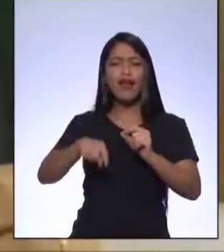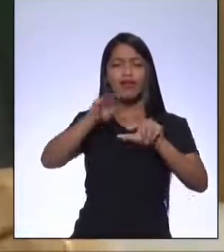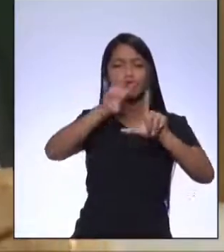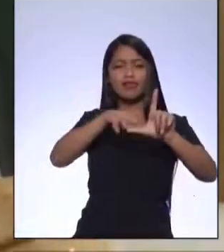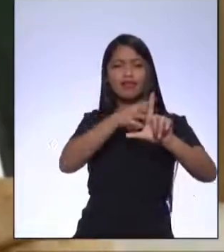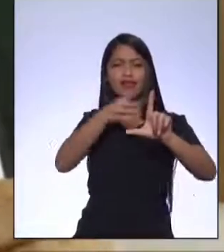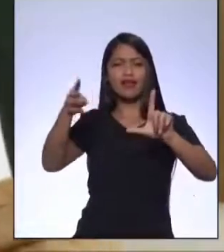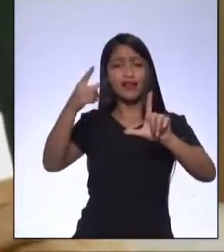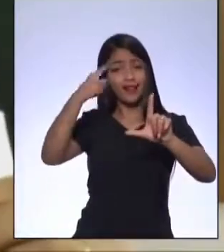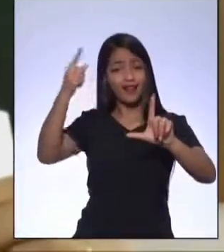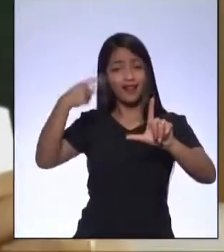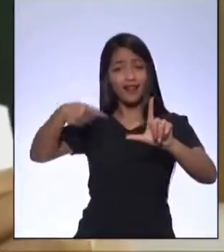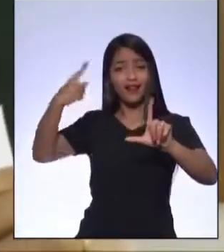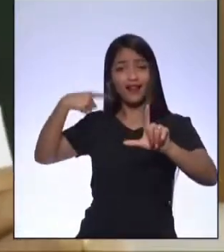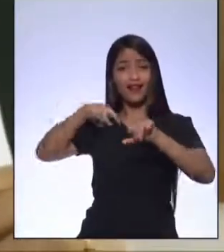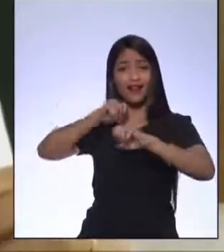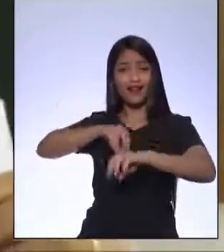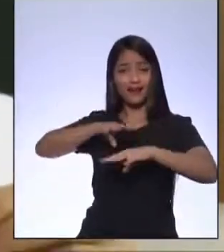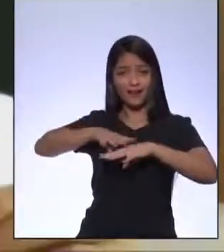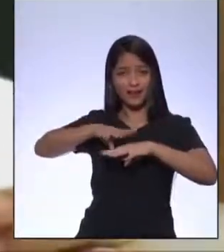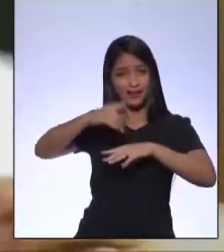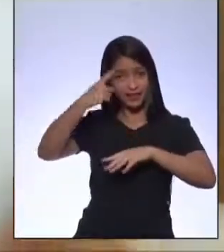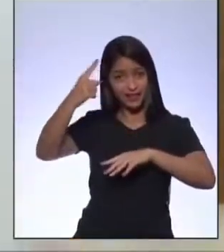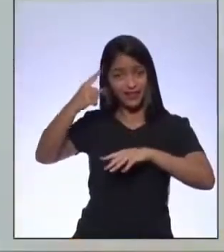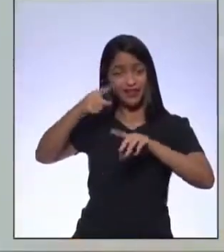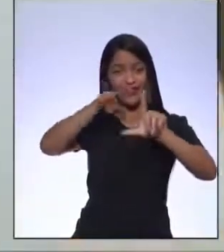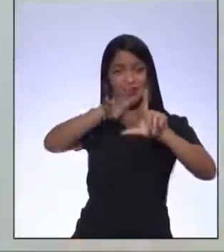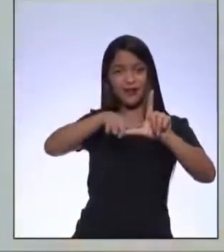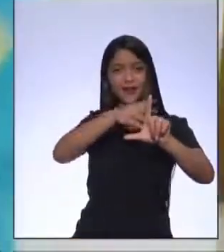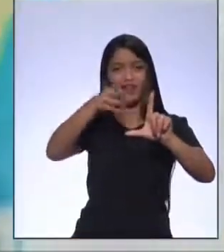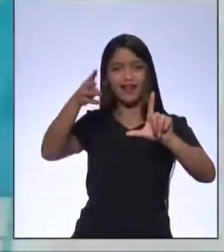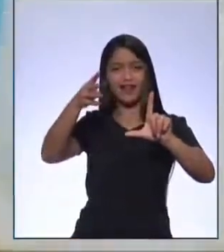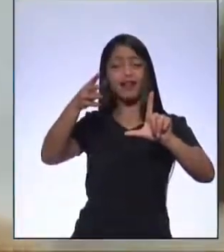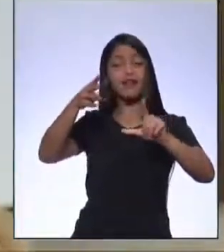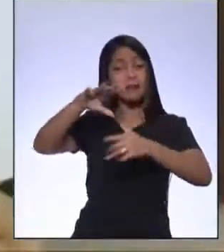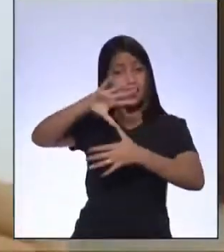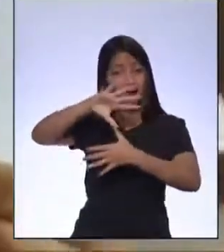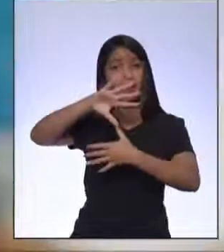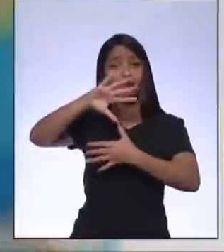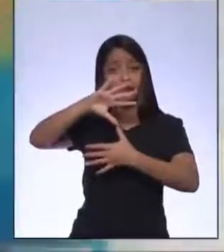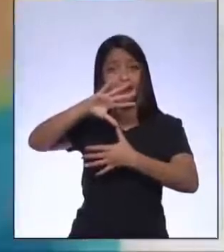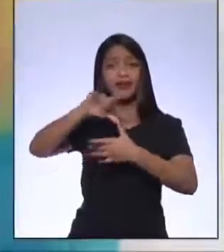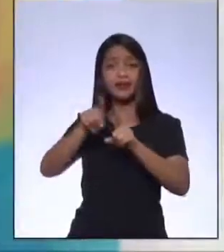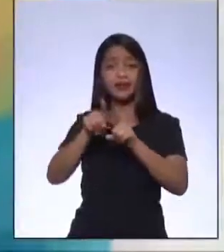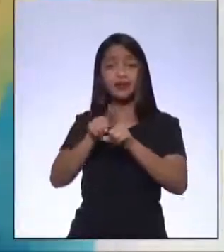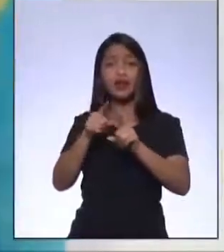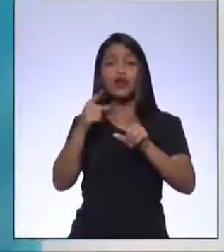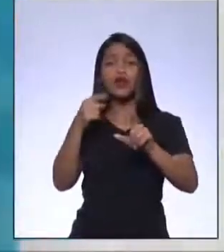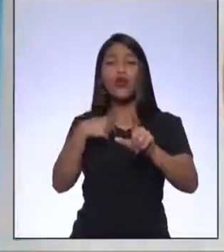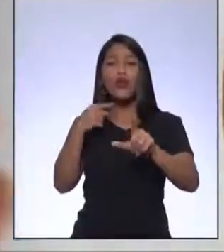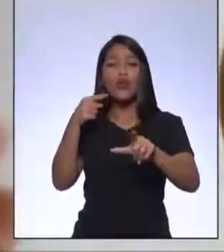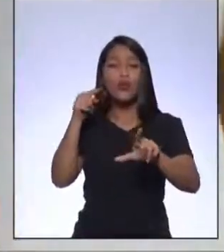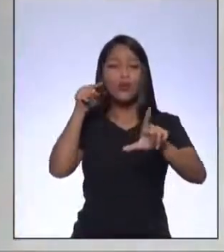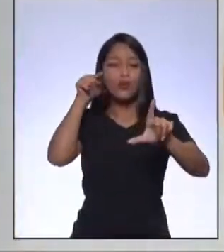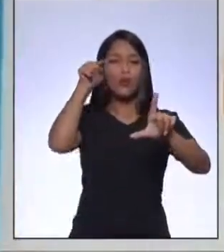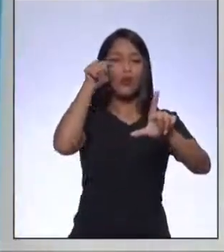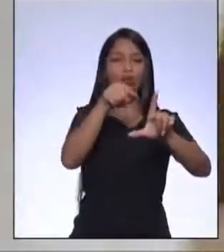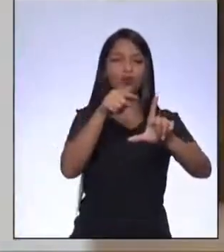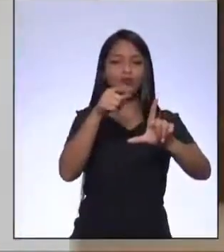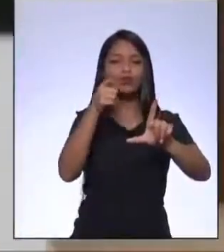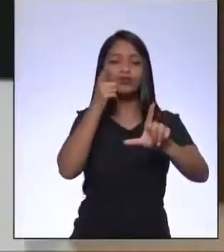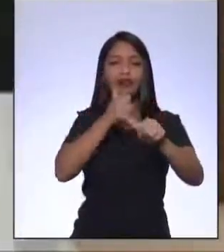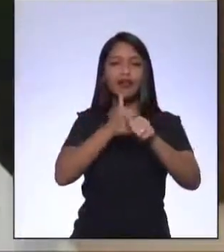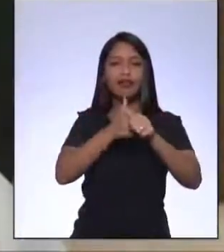professor Jonas estava falando na outra aula. A gente usa coordenada em mapa também, tá? Então, quem estava seguindo a outra aula vai ter